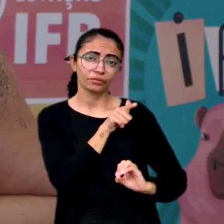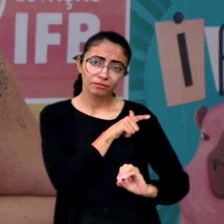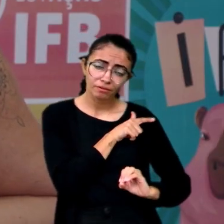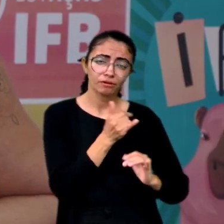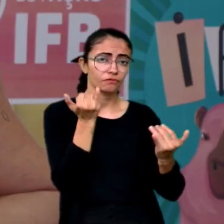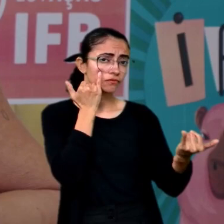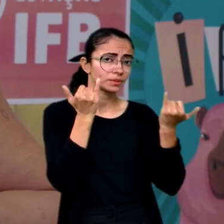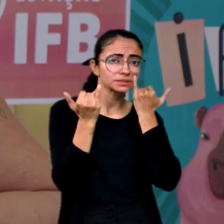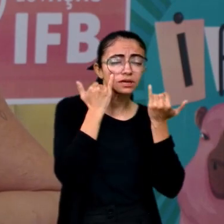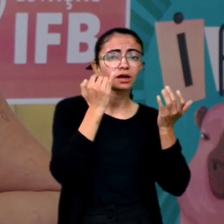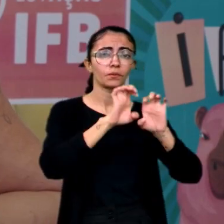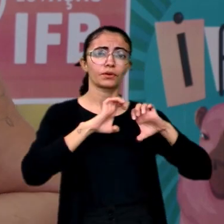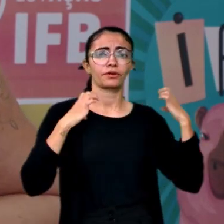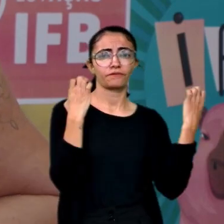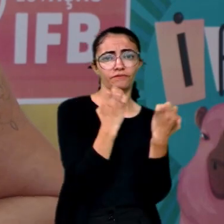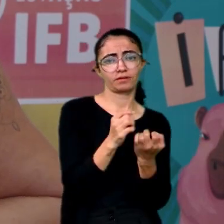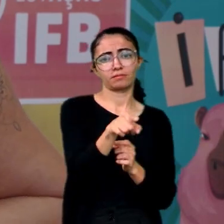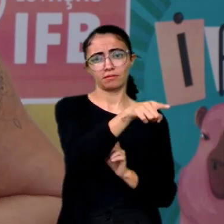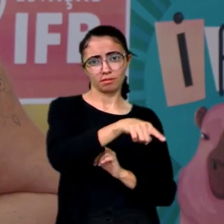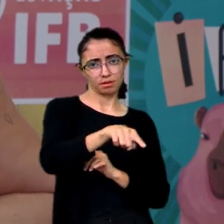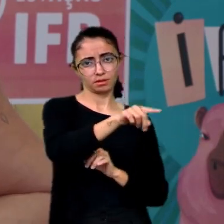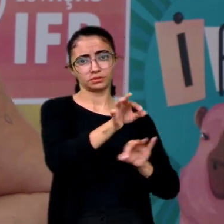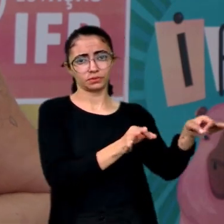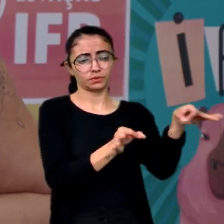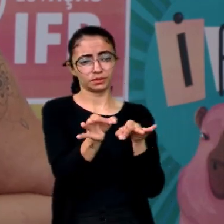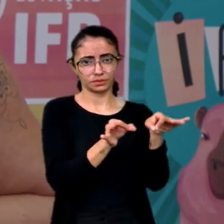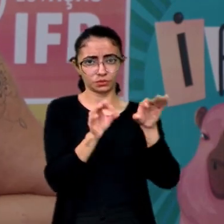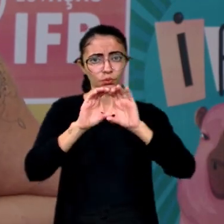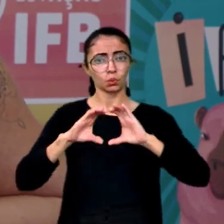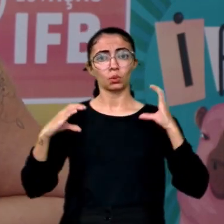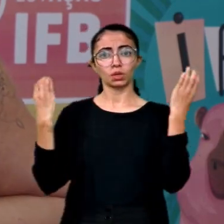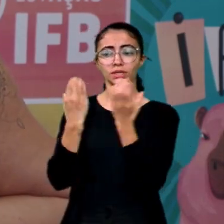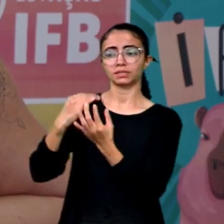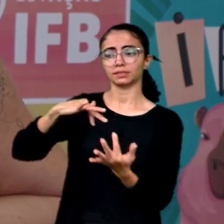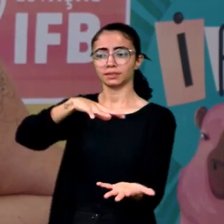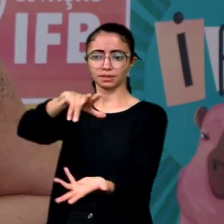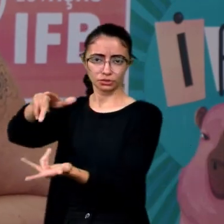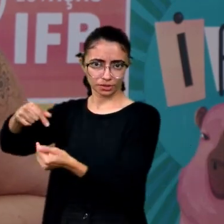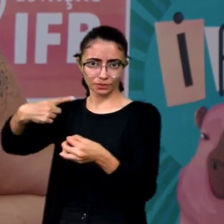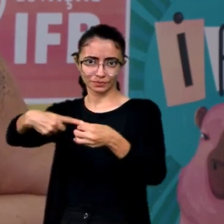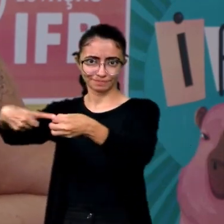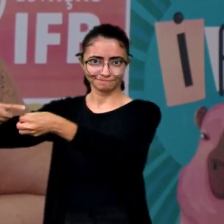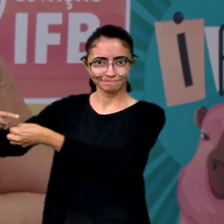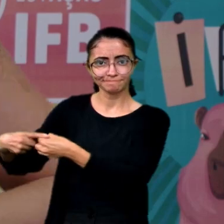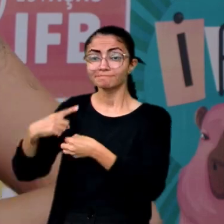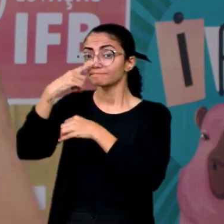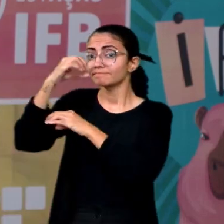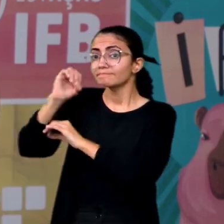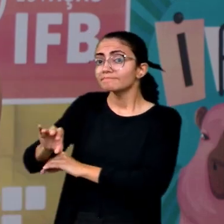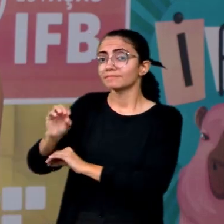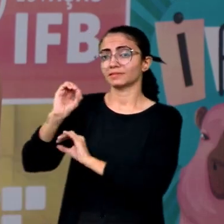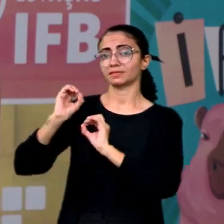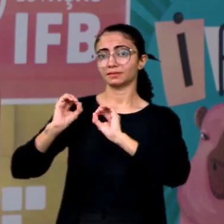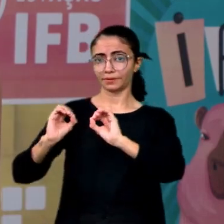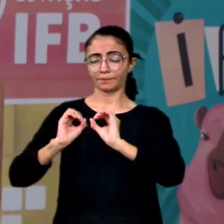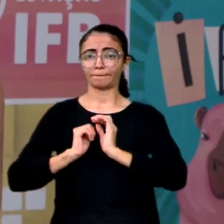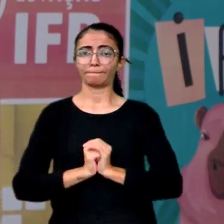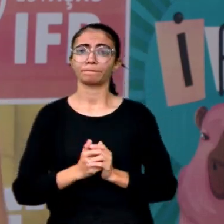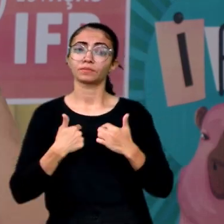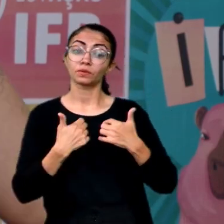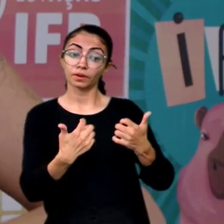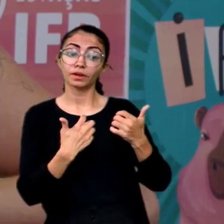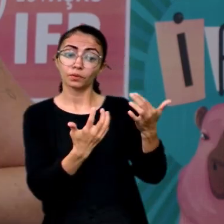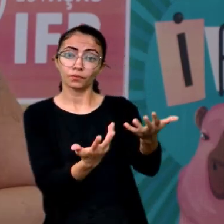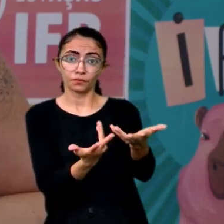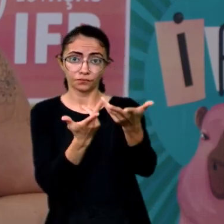que está acontecendo, e eles são os organizadores do Congresso Internacional Cidades Lixo Zero, né? E aí eu também gostaria de fazer um convite aqui,